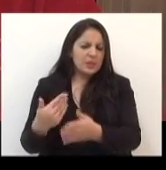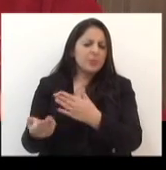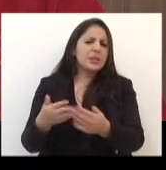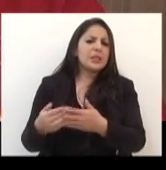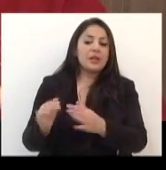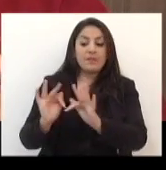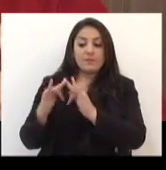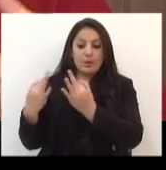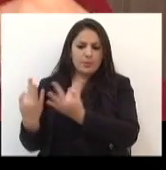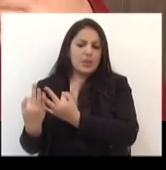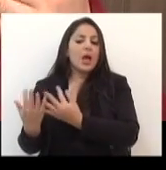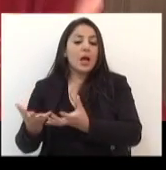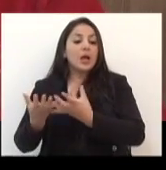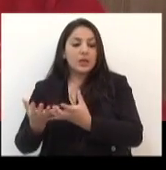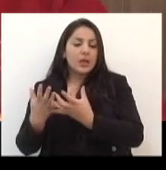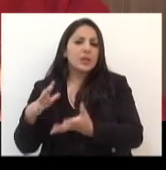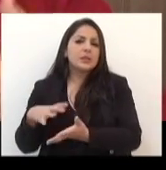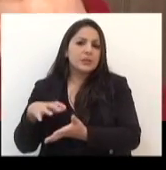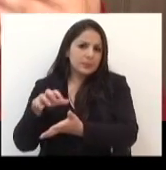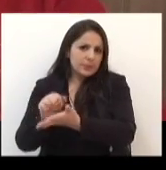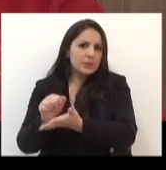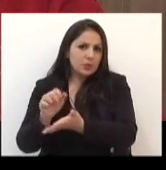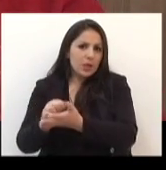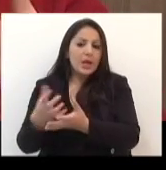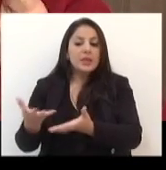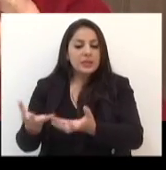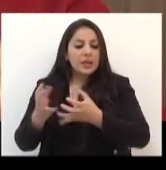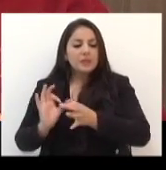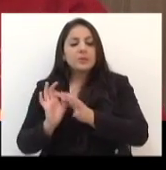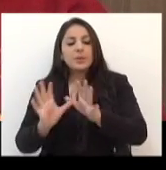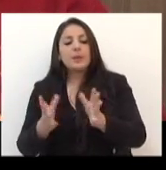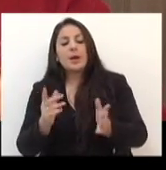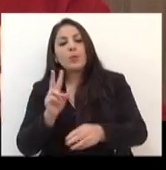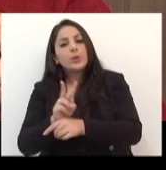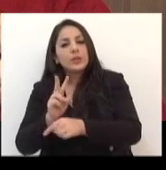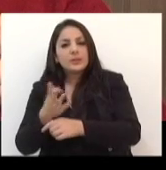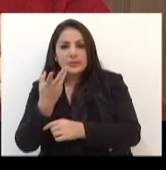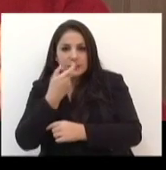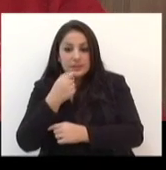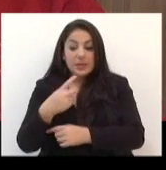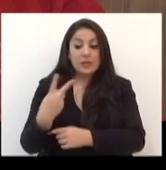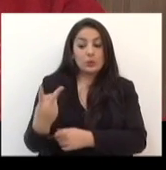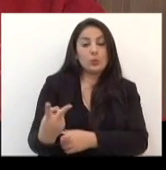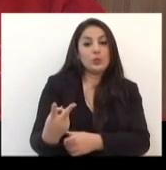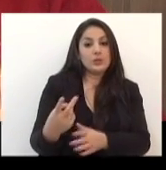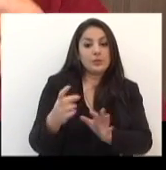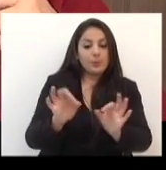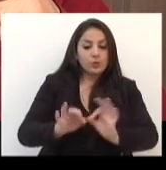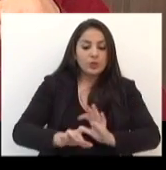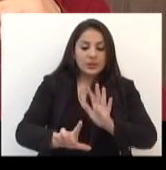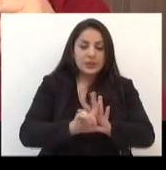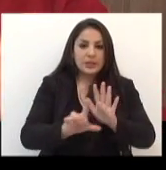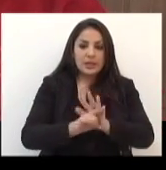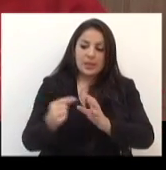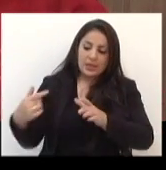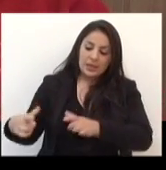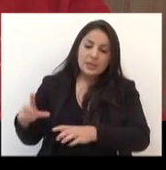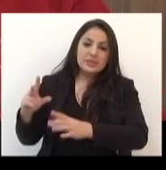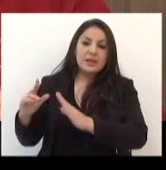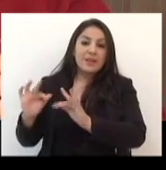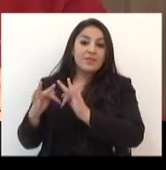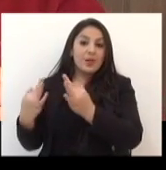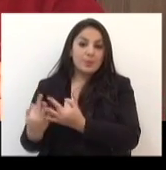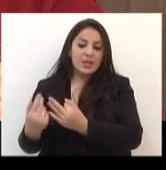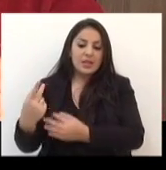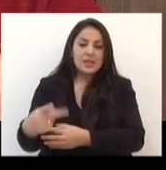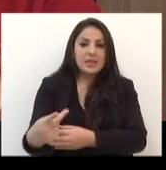qualquer família que se cadastre e que se habilita. Então são 2 projetos de lei, são 2 leis